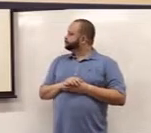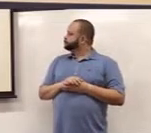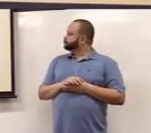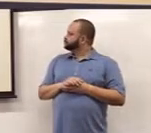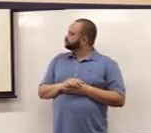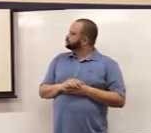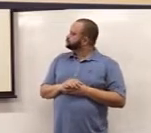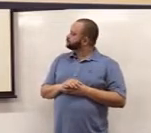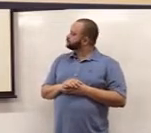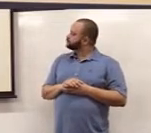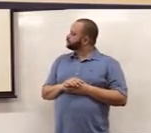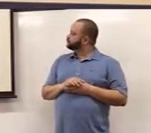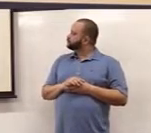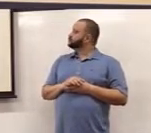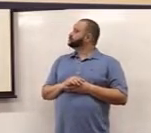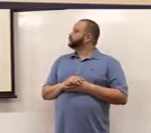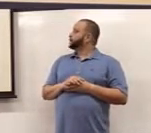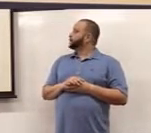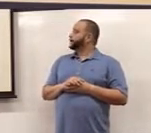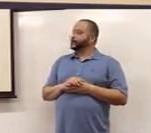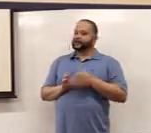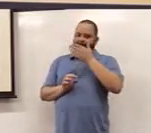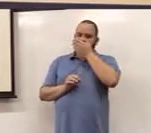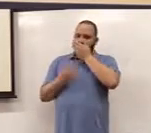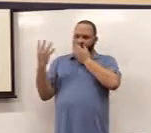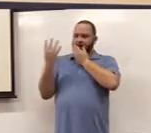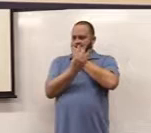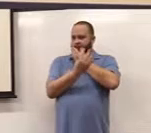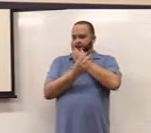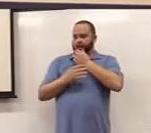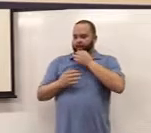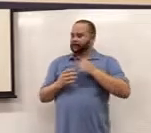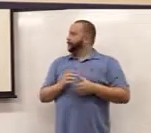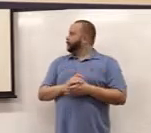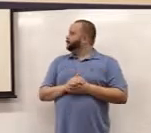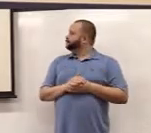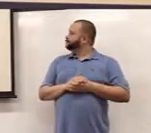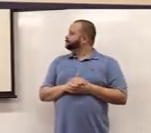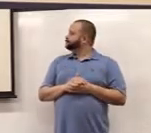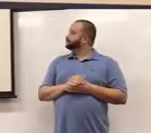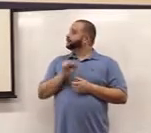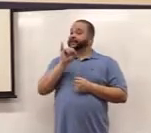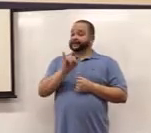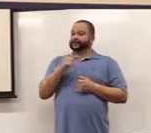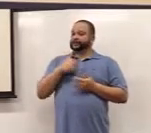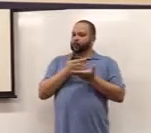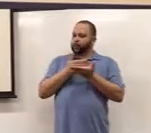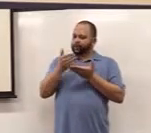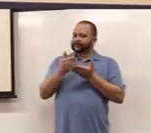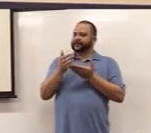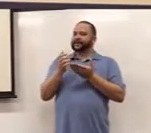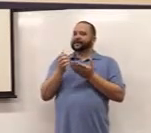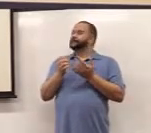Certo? Do ré, mi, fá, são quatro notas. Sol, lá, si, do, são mais quatro notas. Se eu começar agora